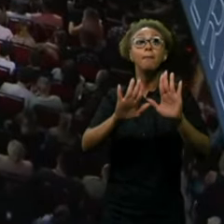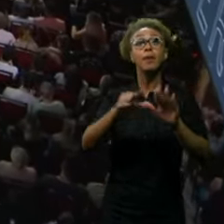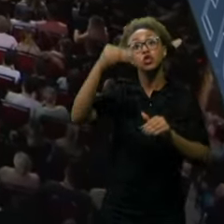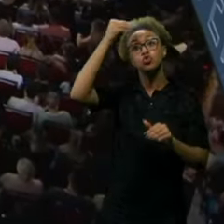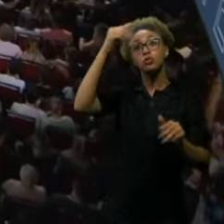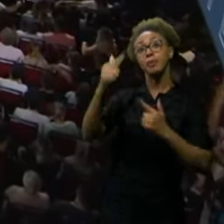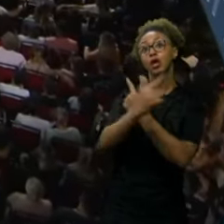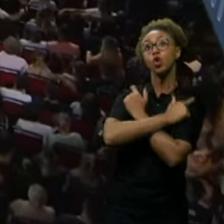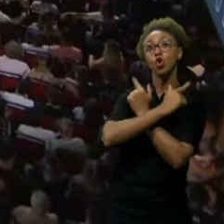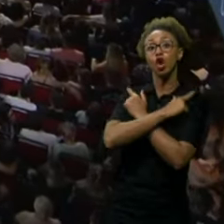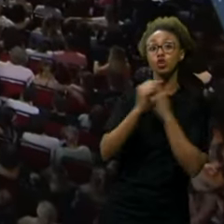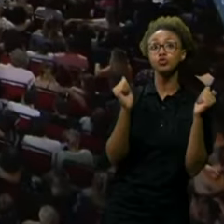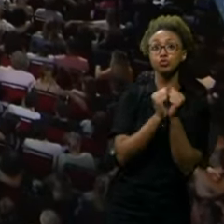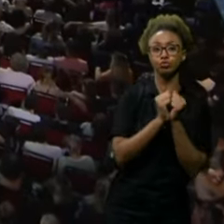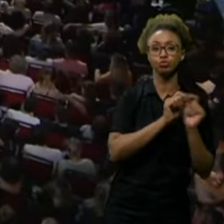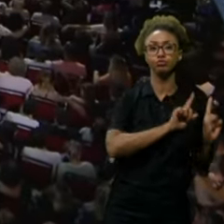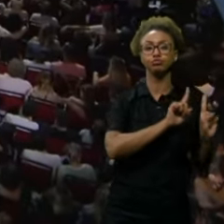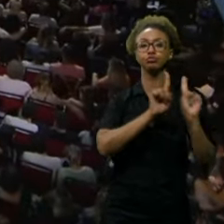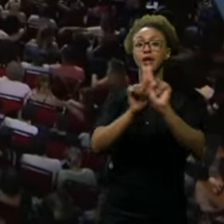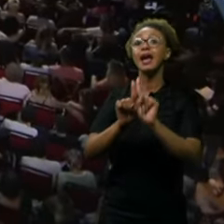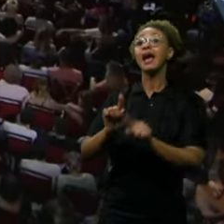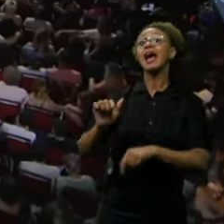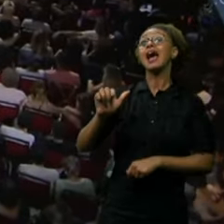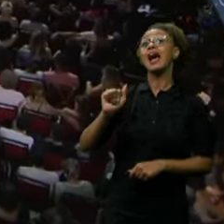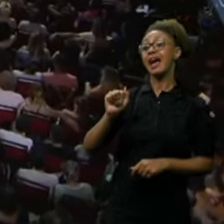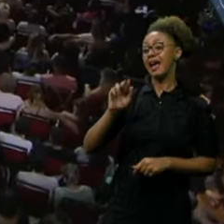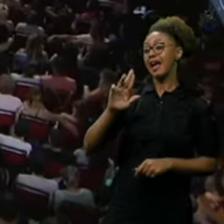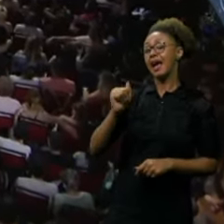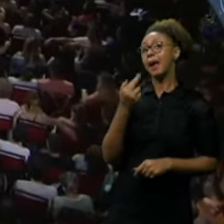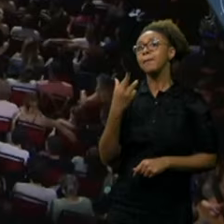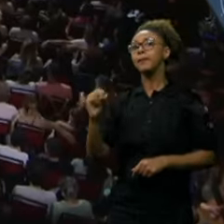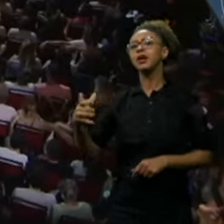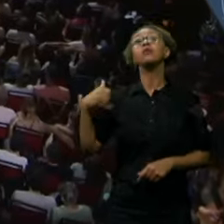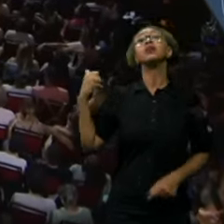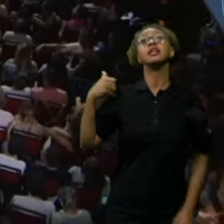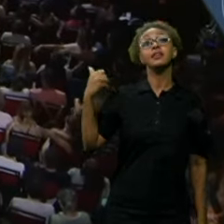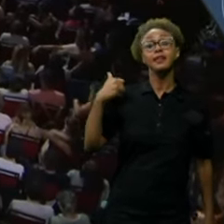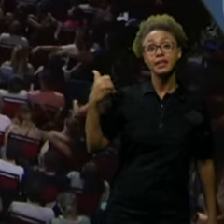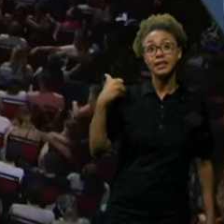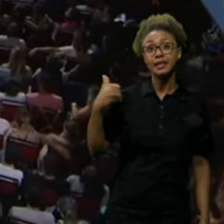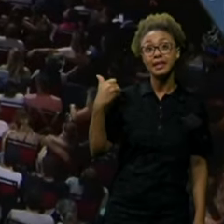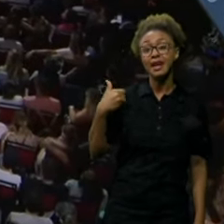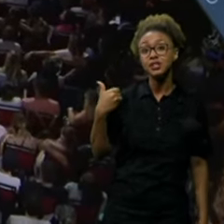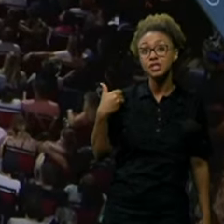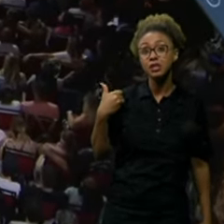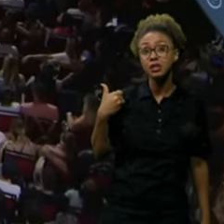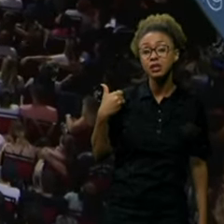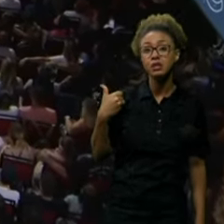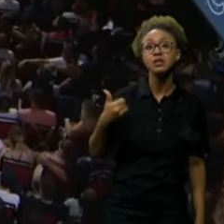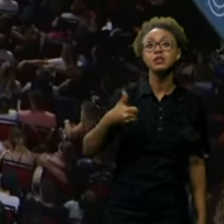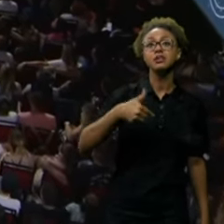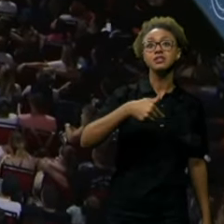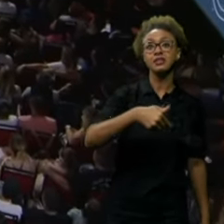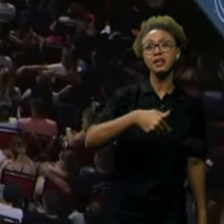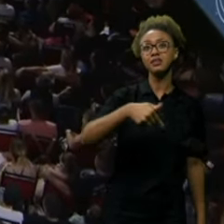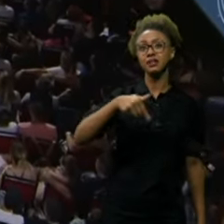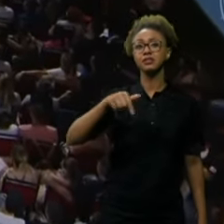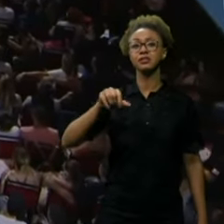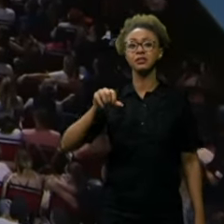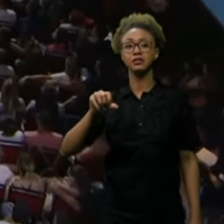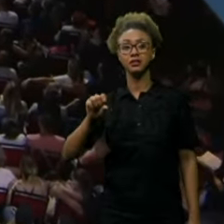e tinha Abraão 65 anos quando saiu de Arão saiu da onde a gente saiu da onde gente